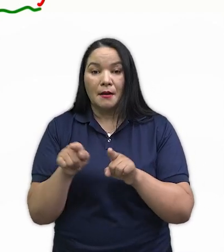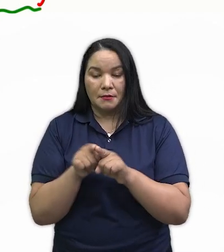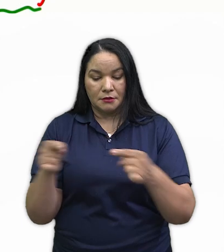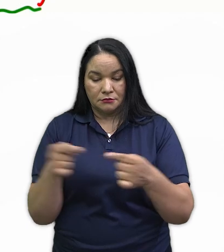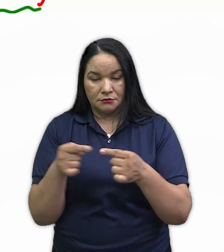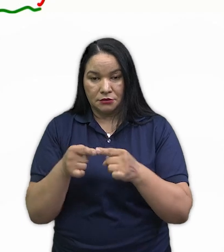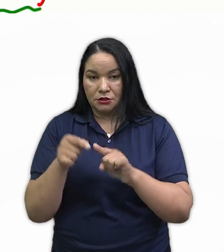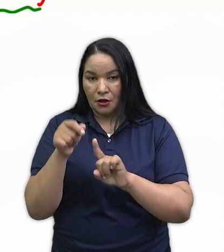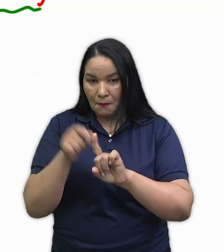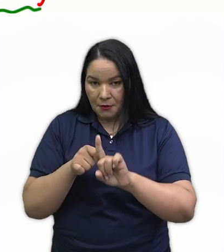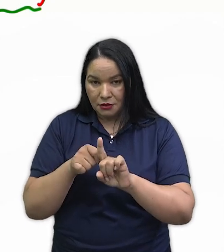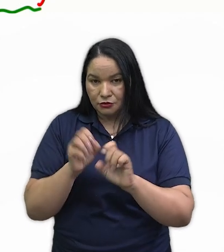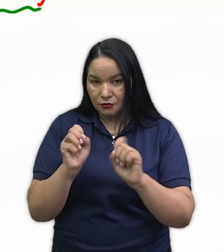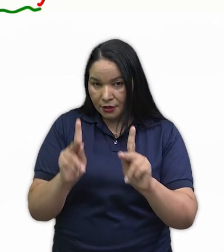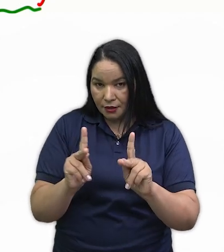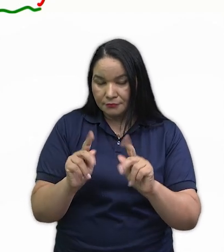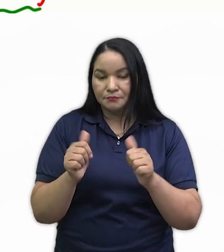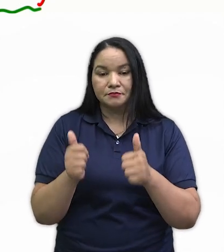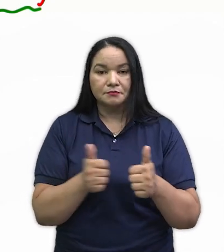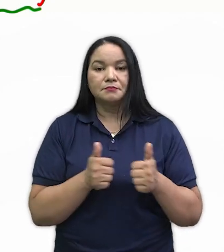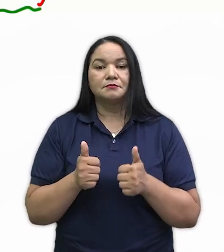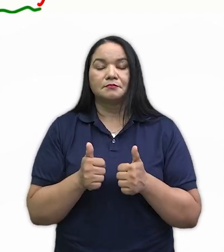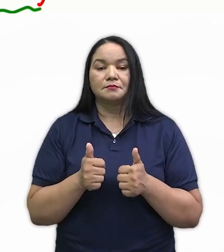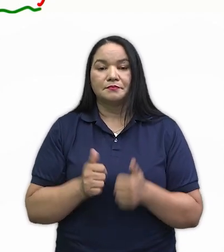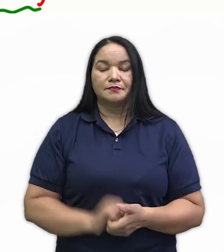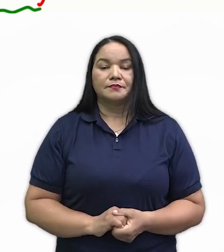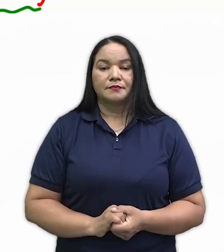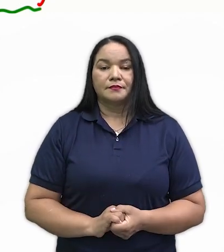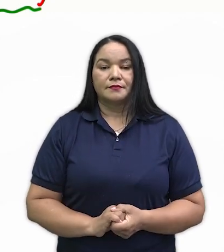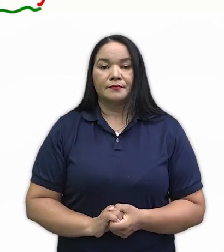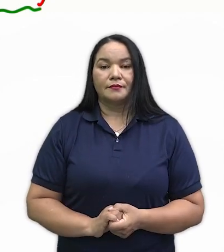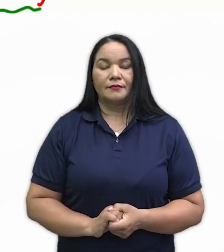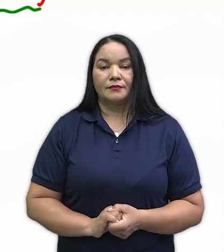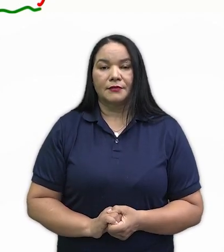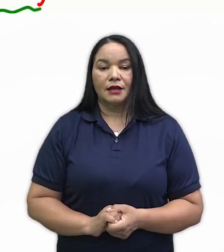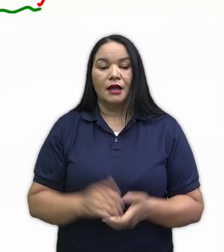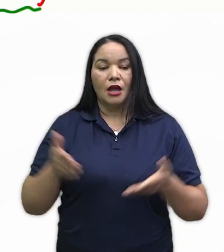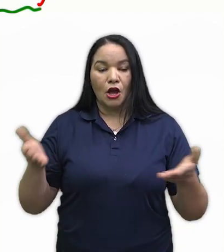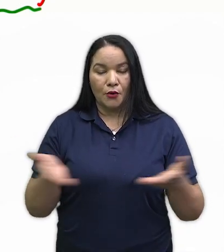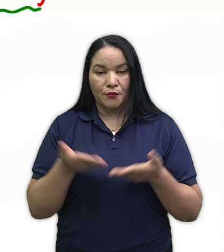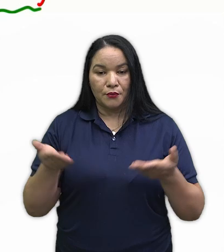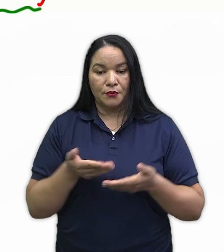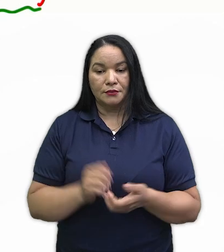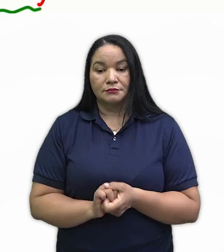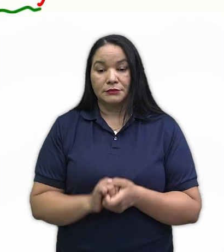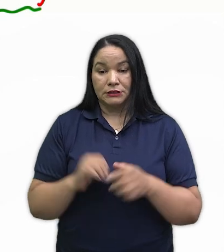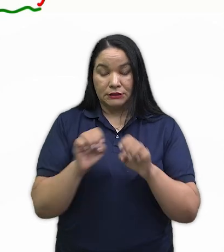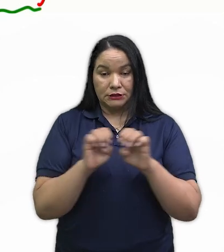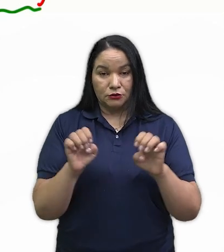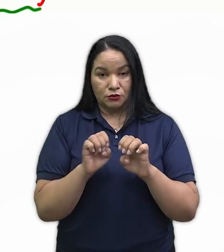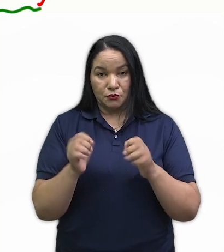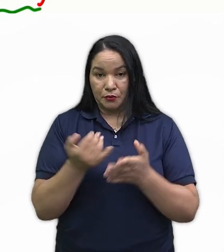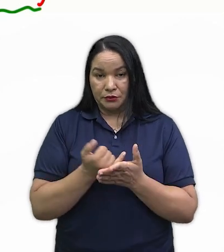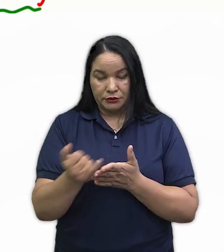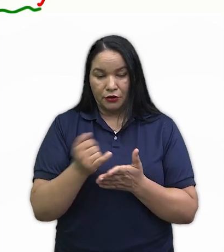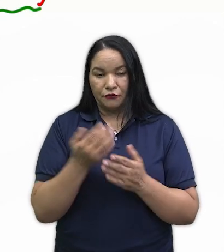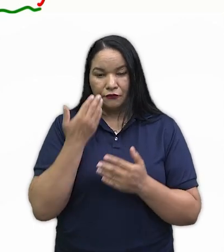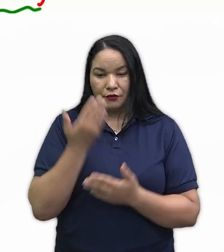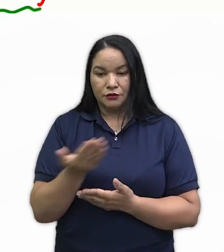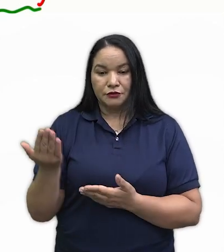ao mês. Belezinha? Belezinha. Nós temos então aqui a nossa equação